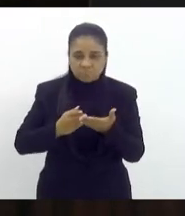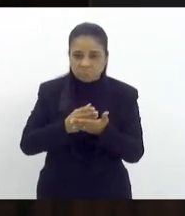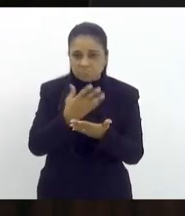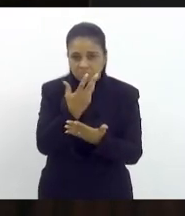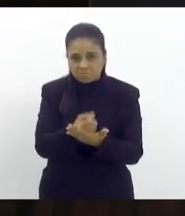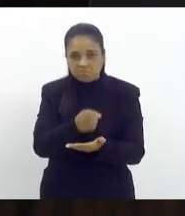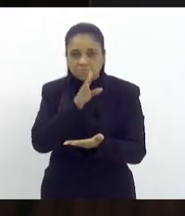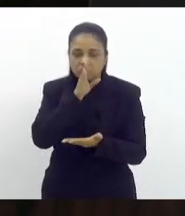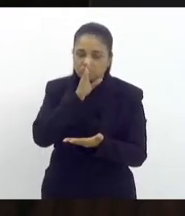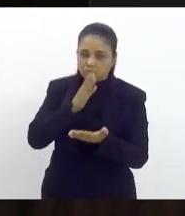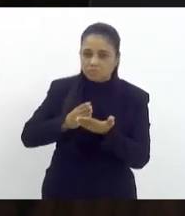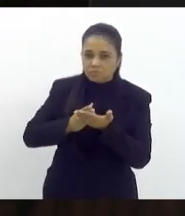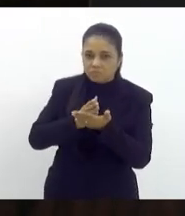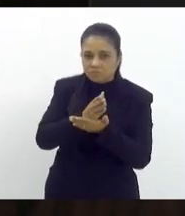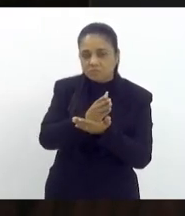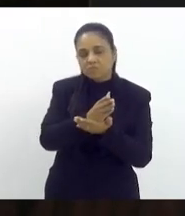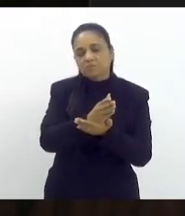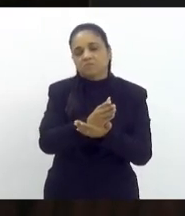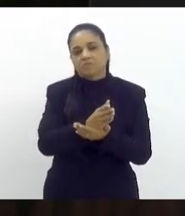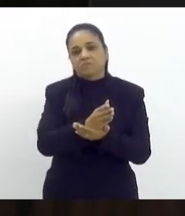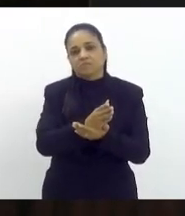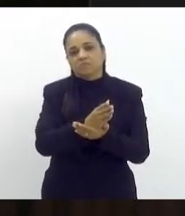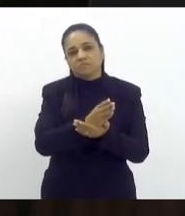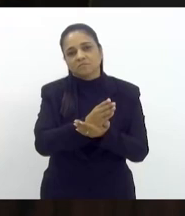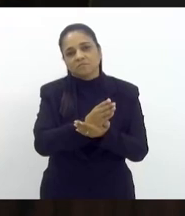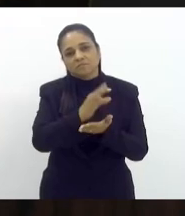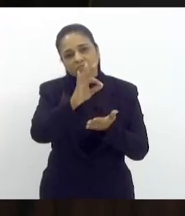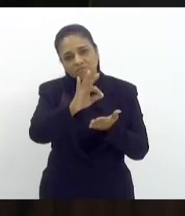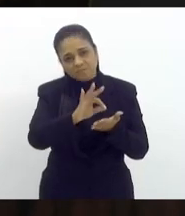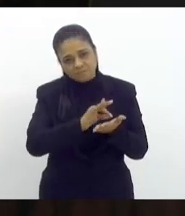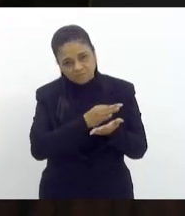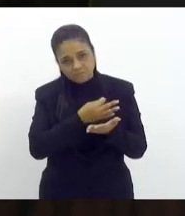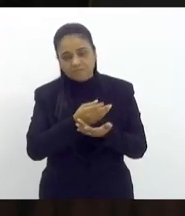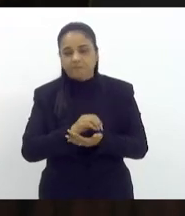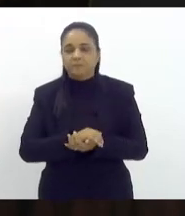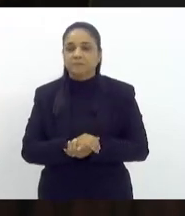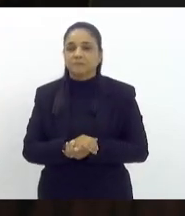de como estão aprovado vai autógrafo